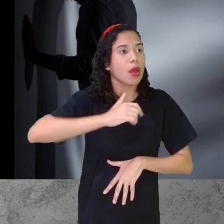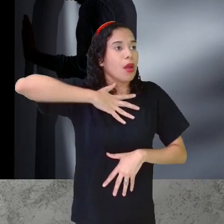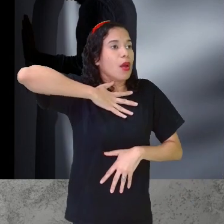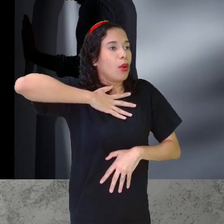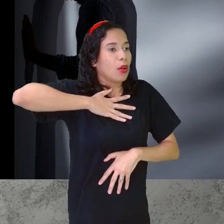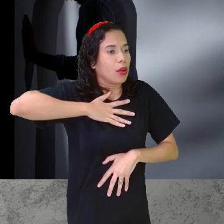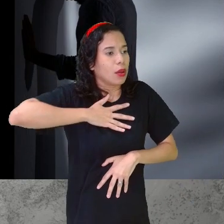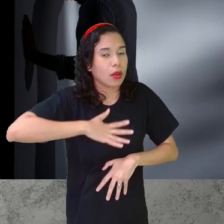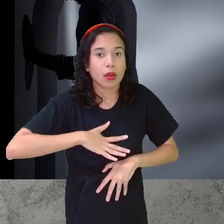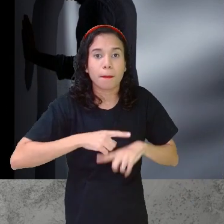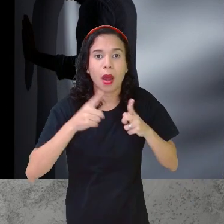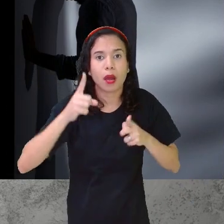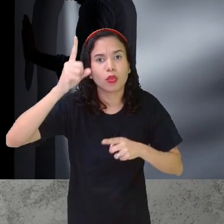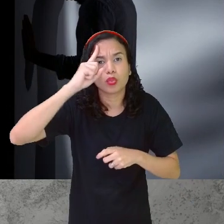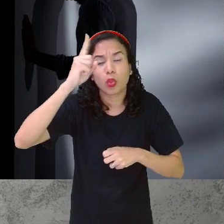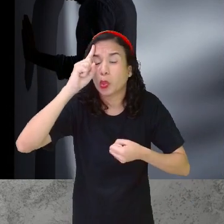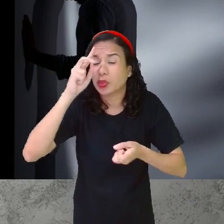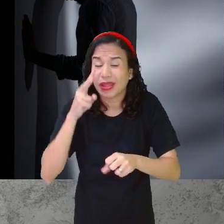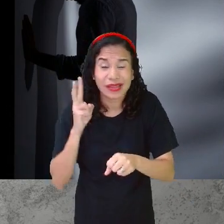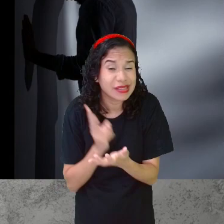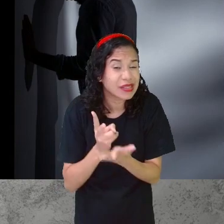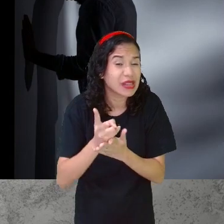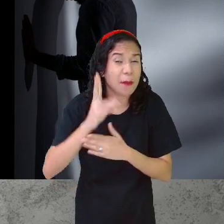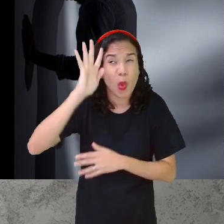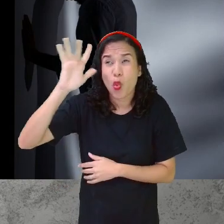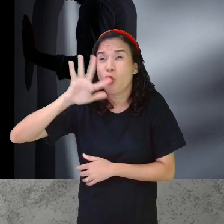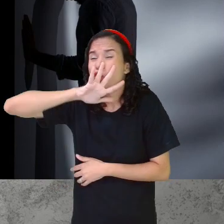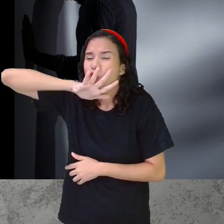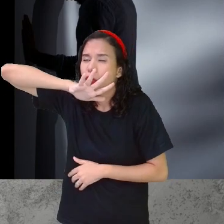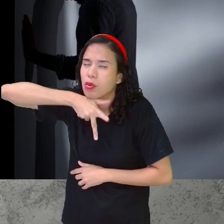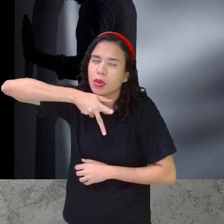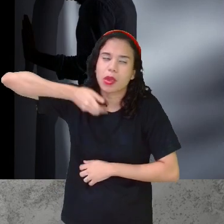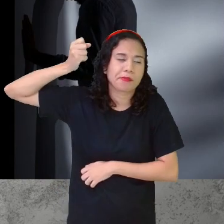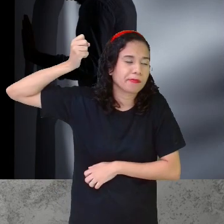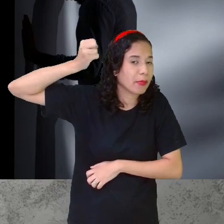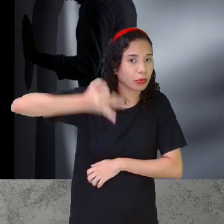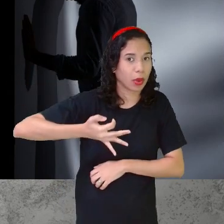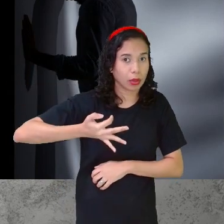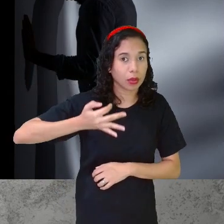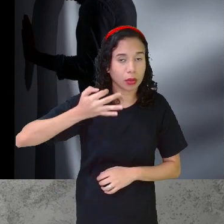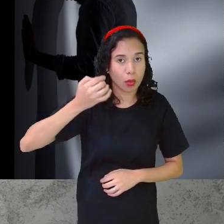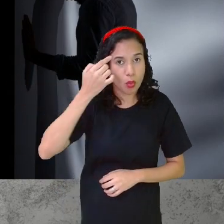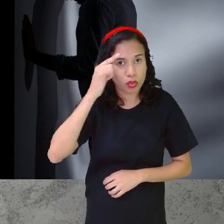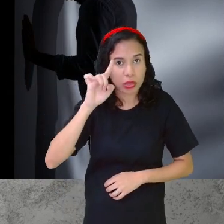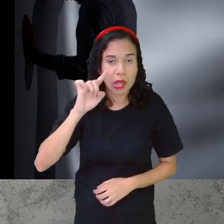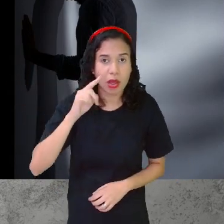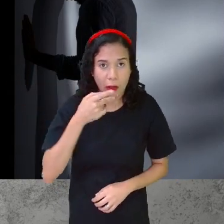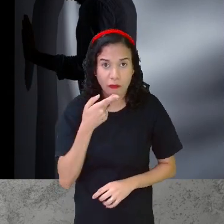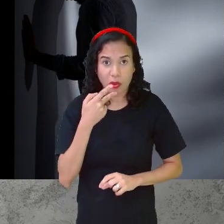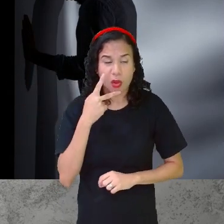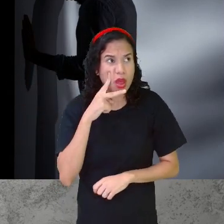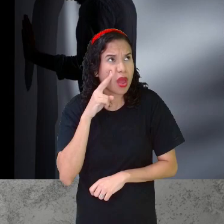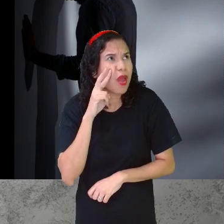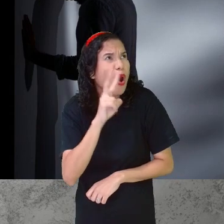acalmando. Mas todos os dias ela sempre tinha alucinações. E num desses dias, ela até falou